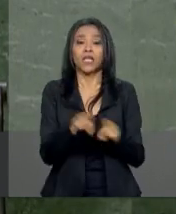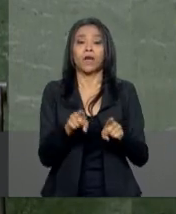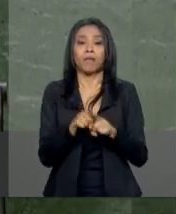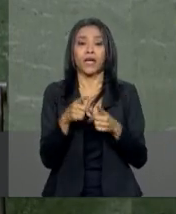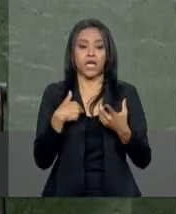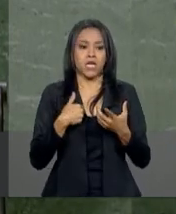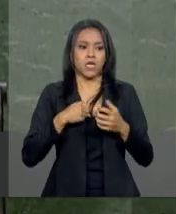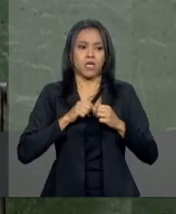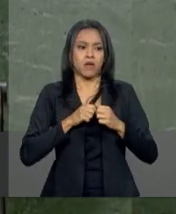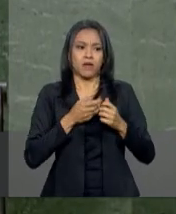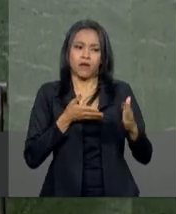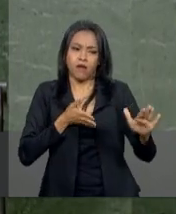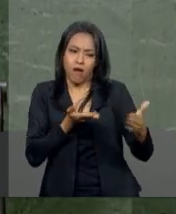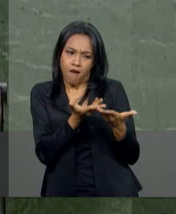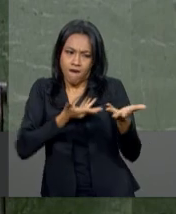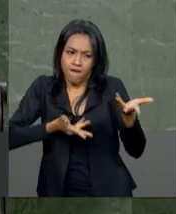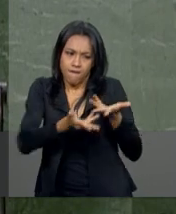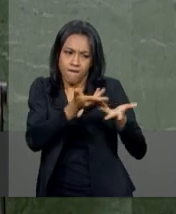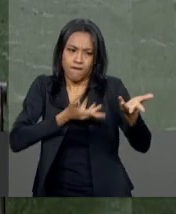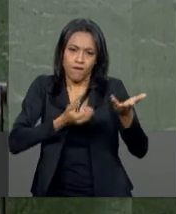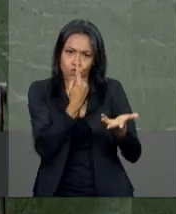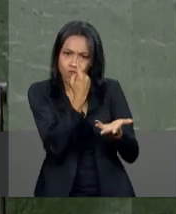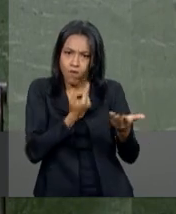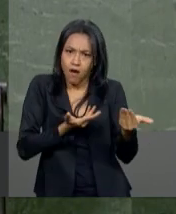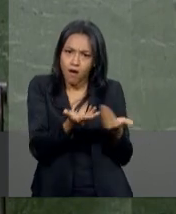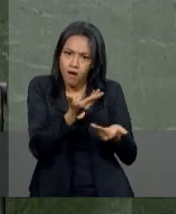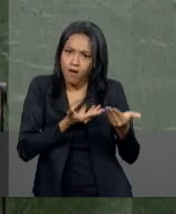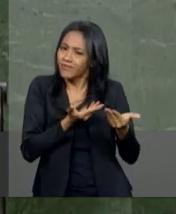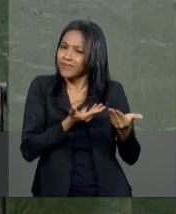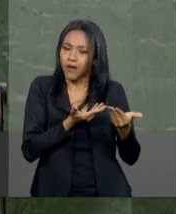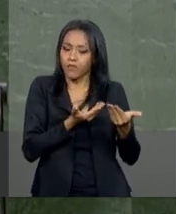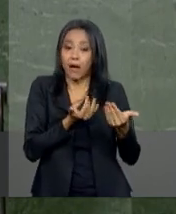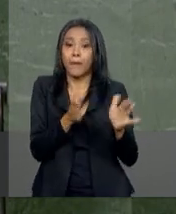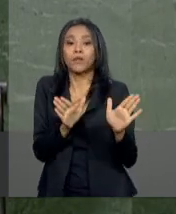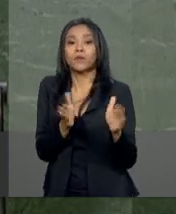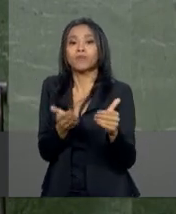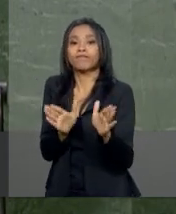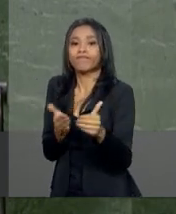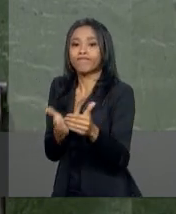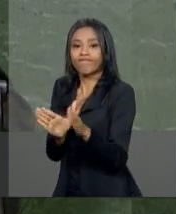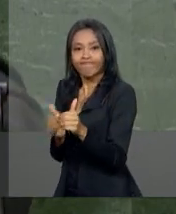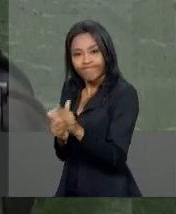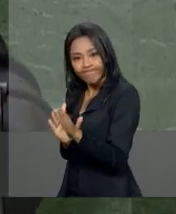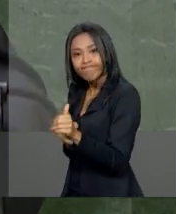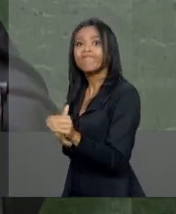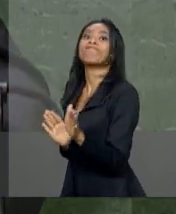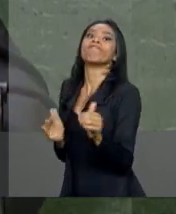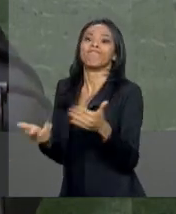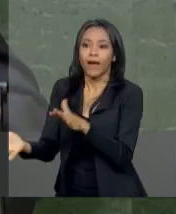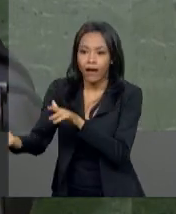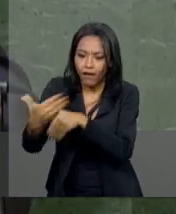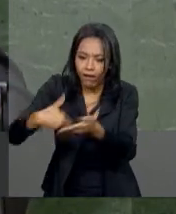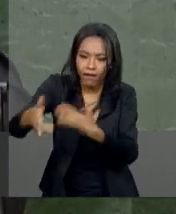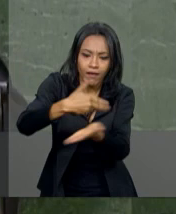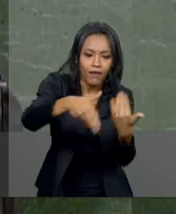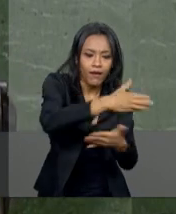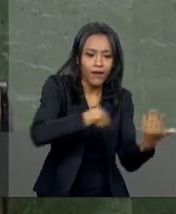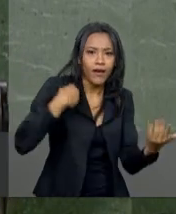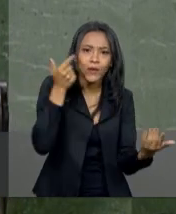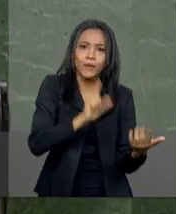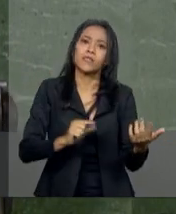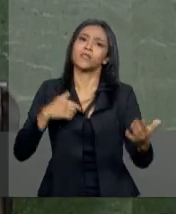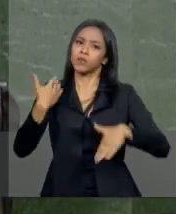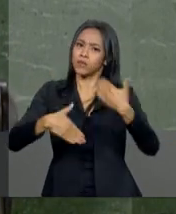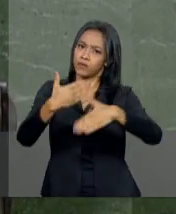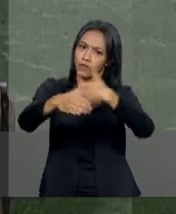até soar sedutor mas é com a abertura e integração que alcançamos a concórdia o crescimento